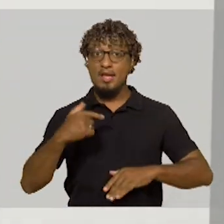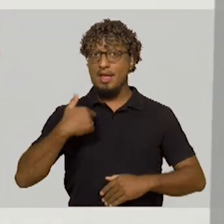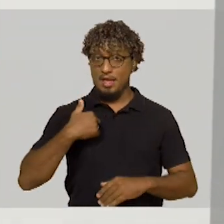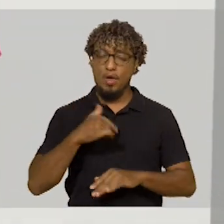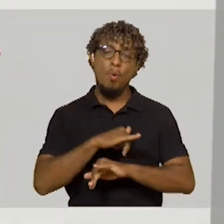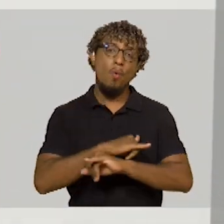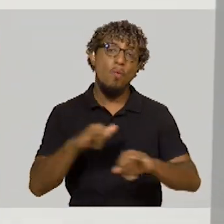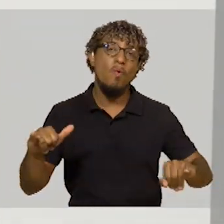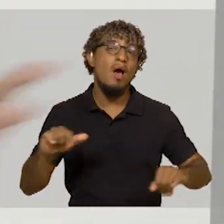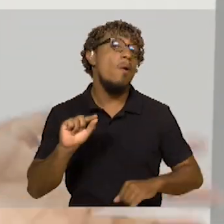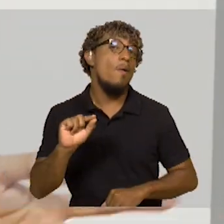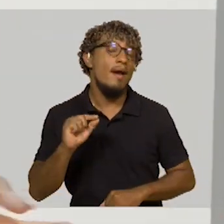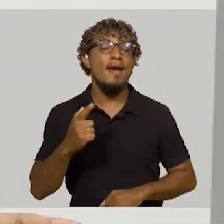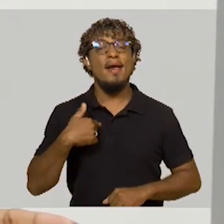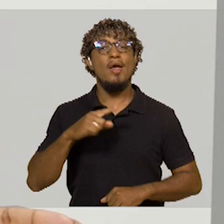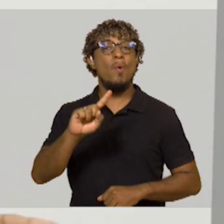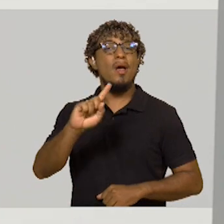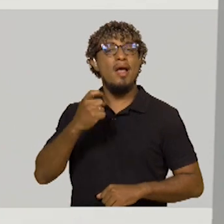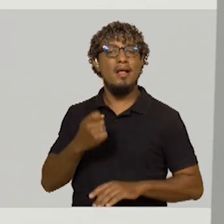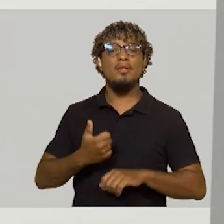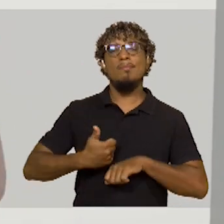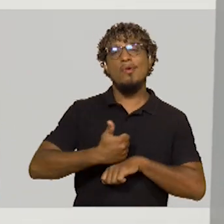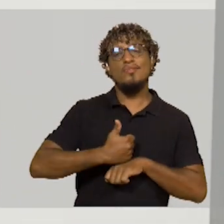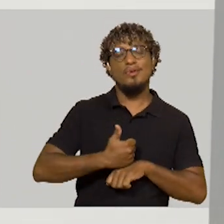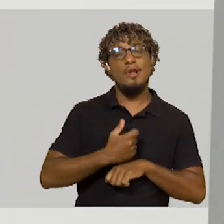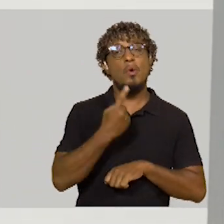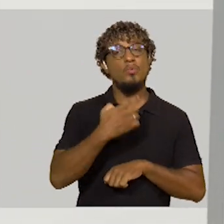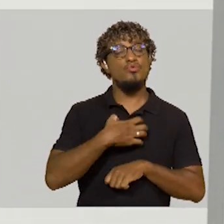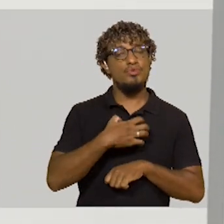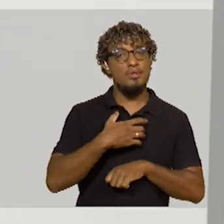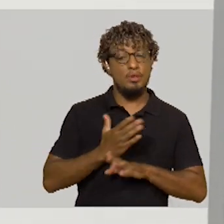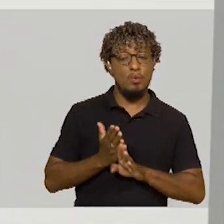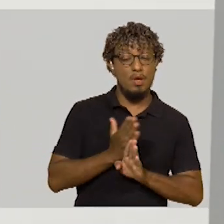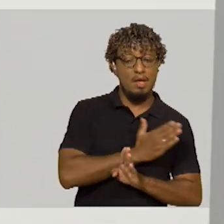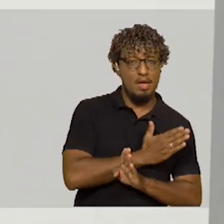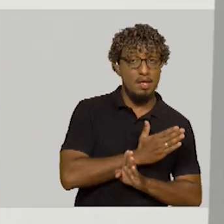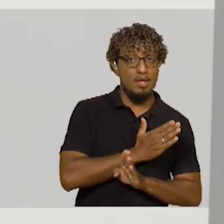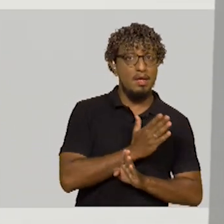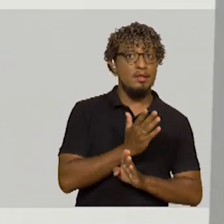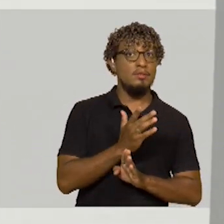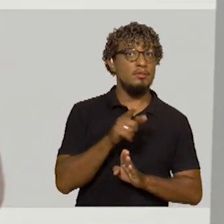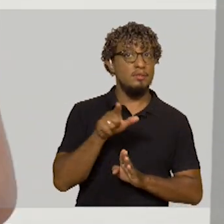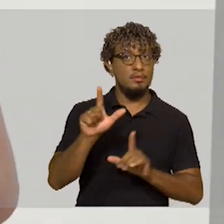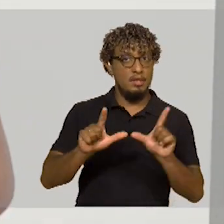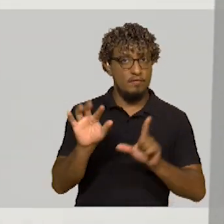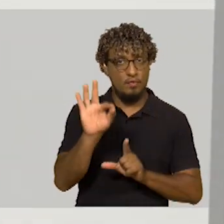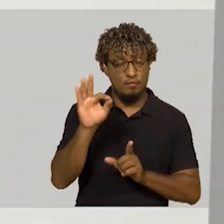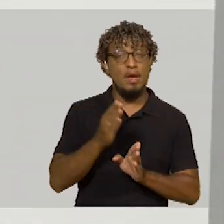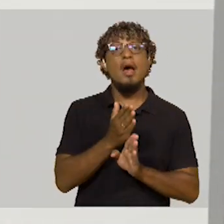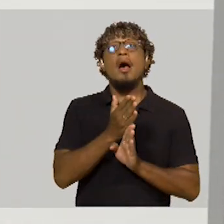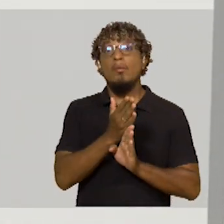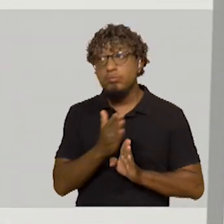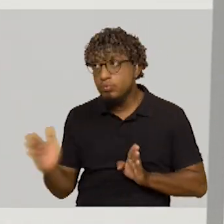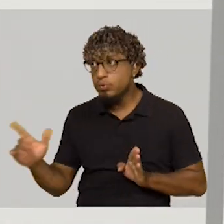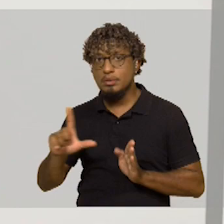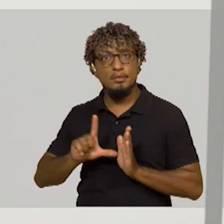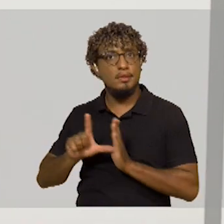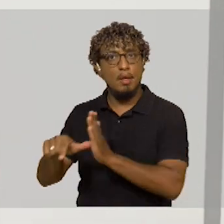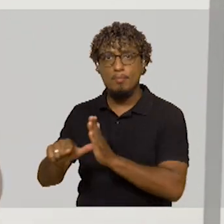TV UFMA e me tornei outra totalmente diferente depois. Isso porque... poucos sabem disso. Eu nunca tive nenhuma